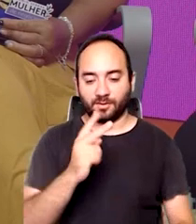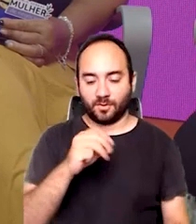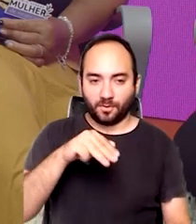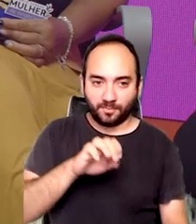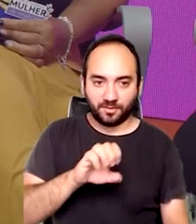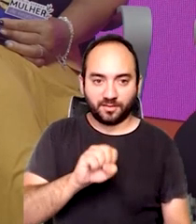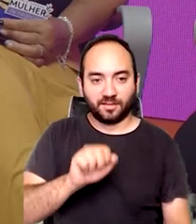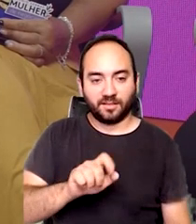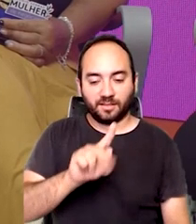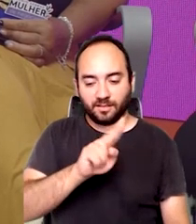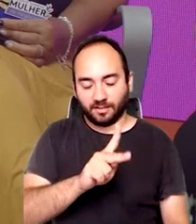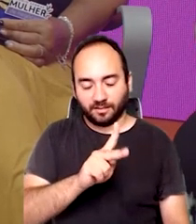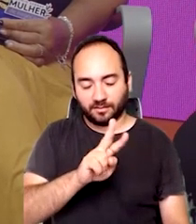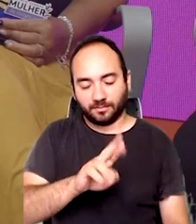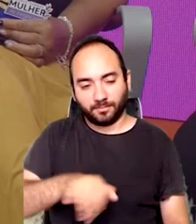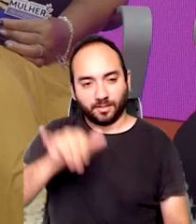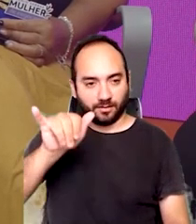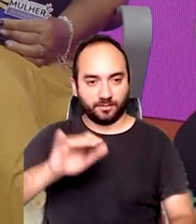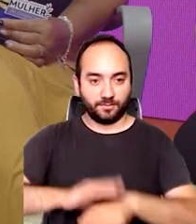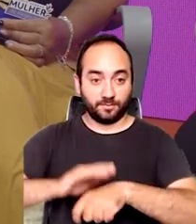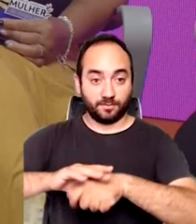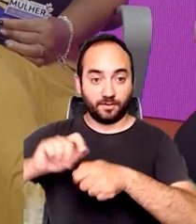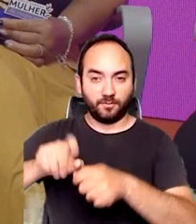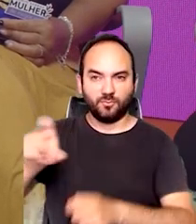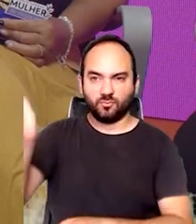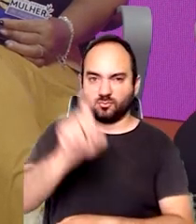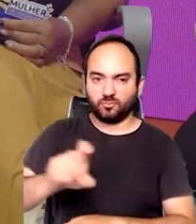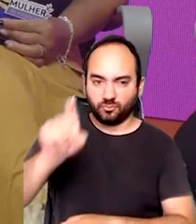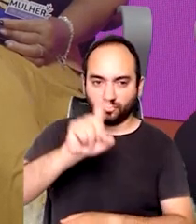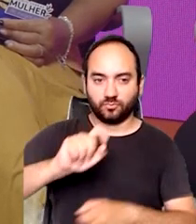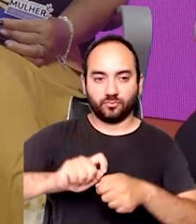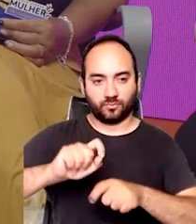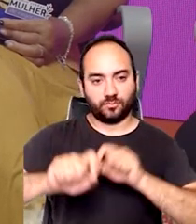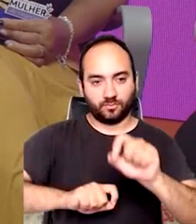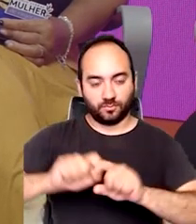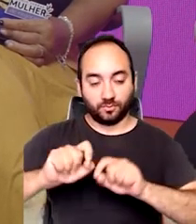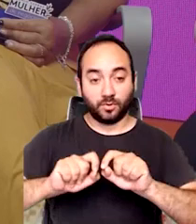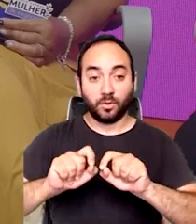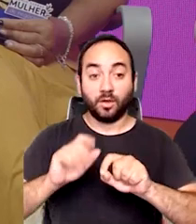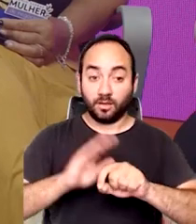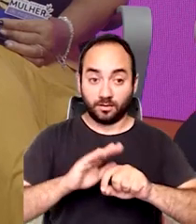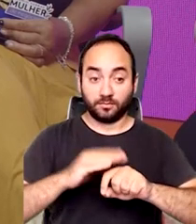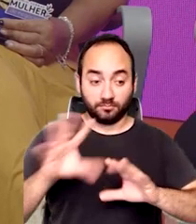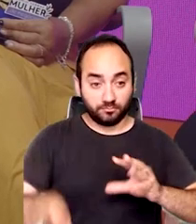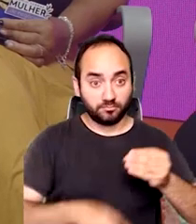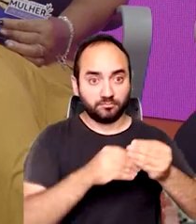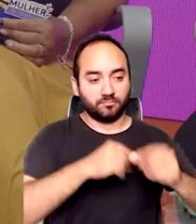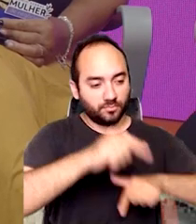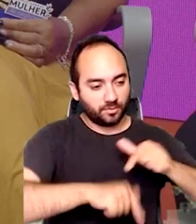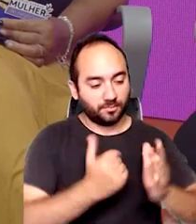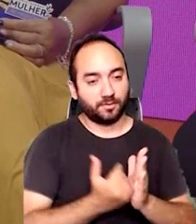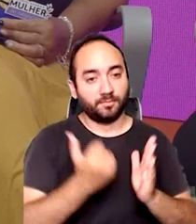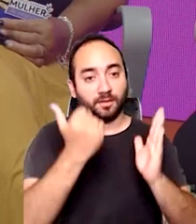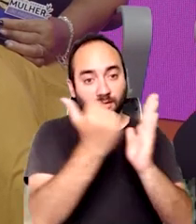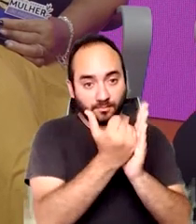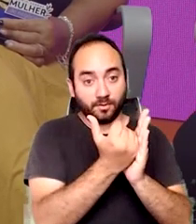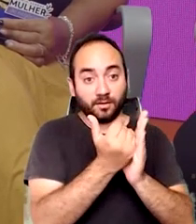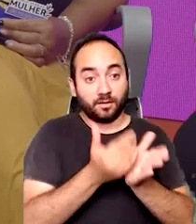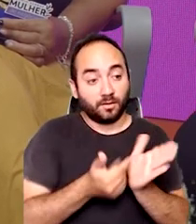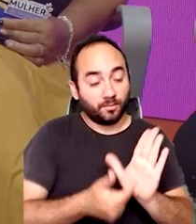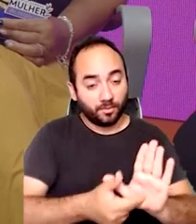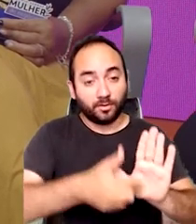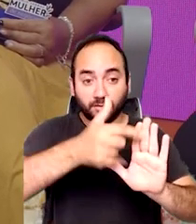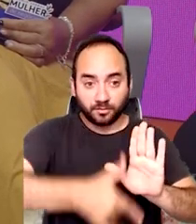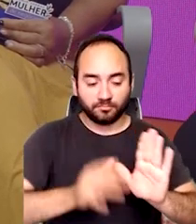home spray né sou eu mesma quem faç que eu gosto porque é uma coisa assim que eu acho que quanto mais eu conseguir agregar no meu trabalho e